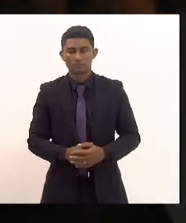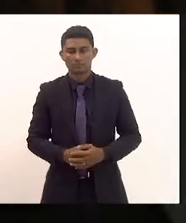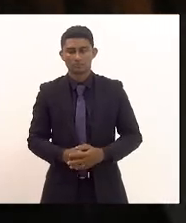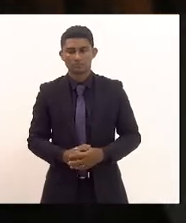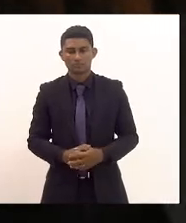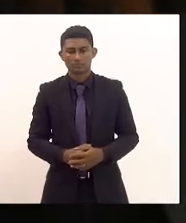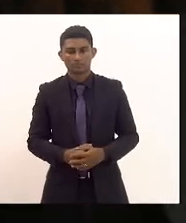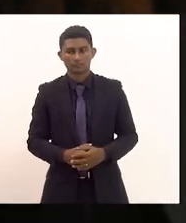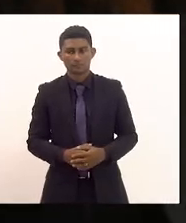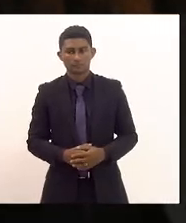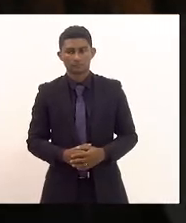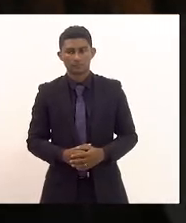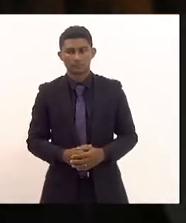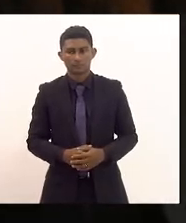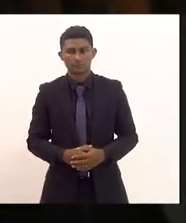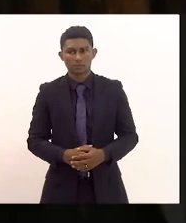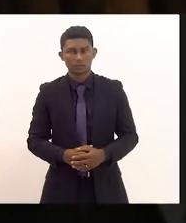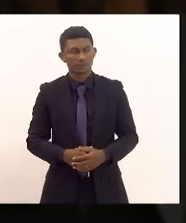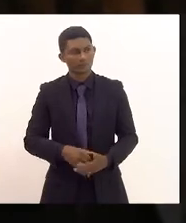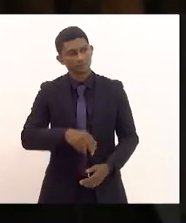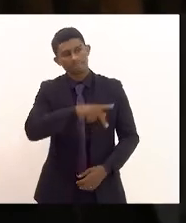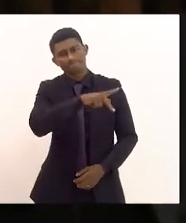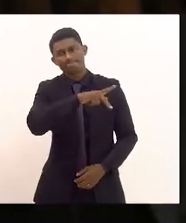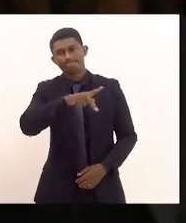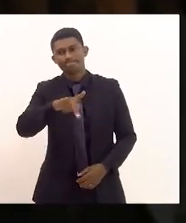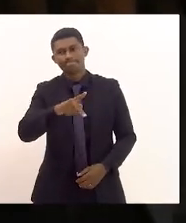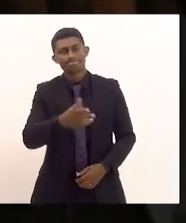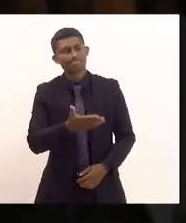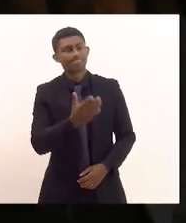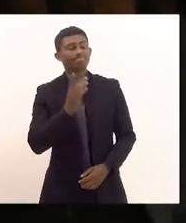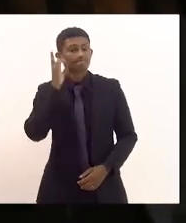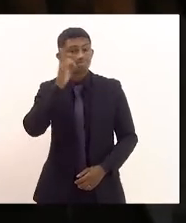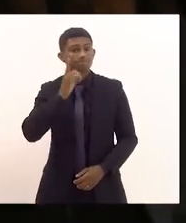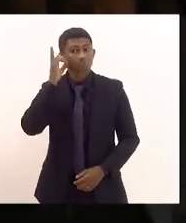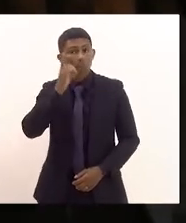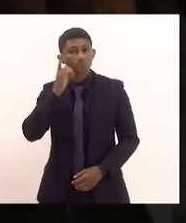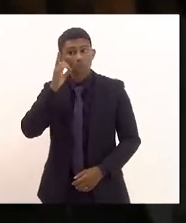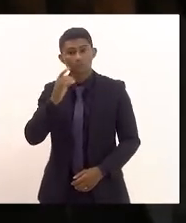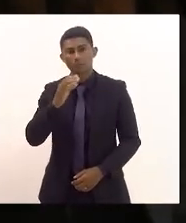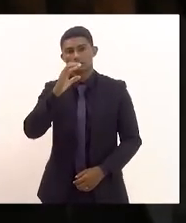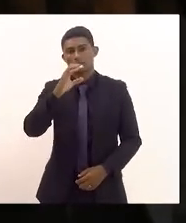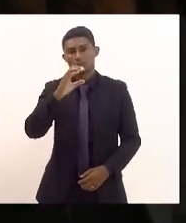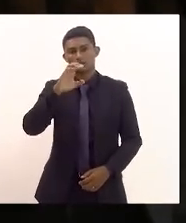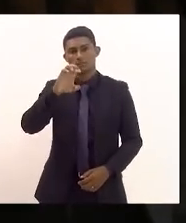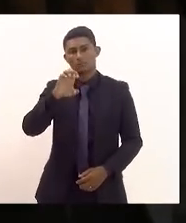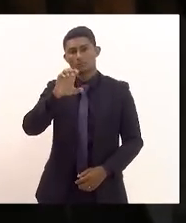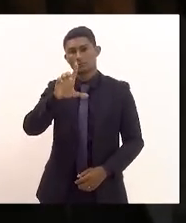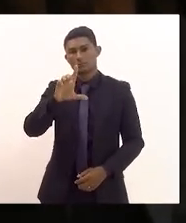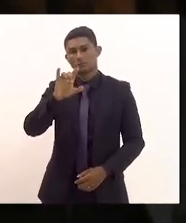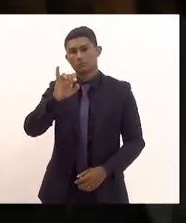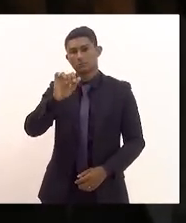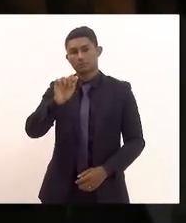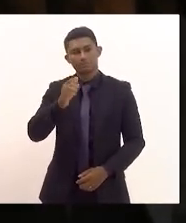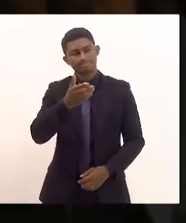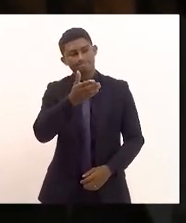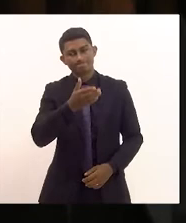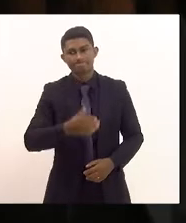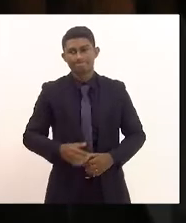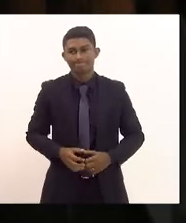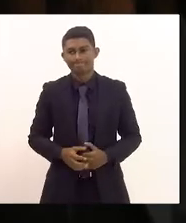e chora chora Presidente deputada Célia Jordão